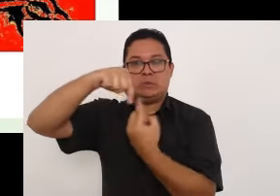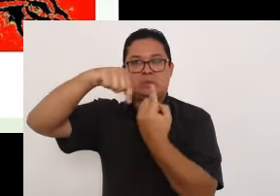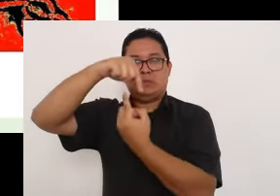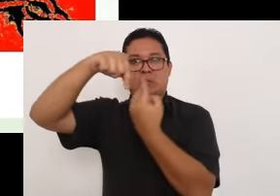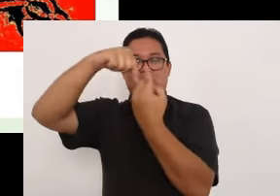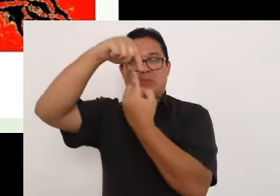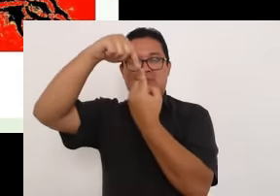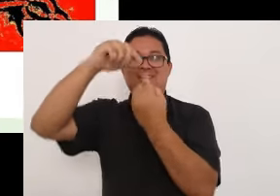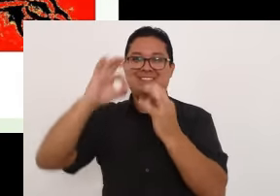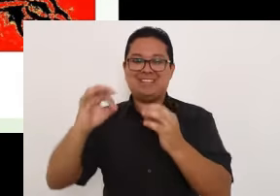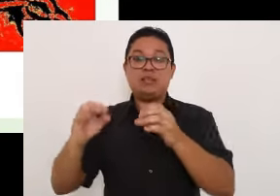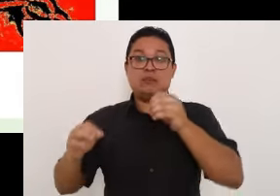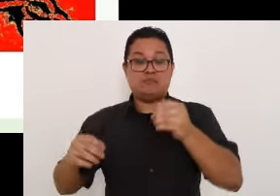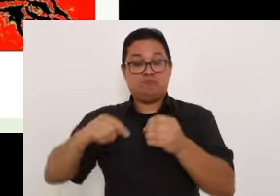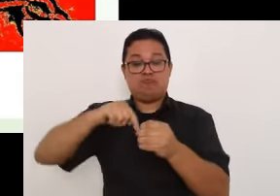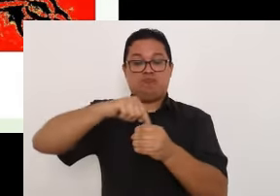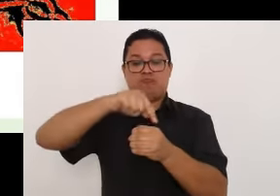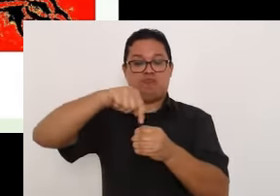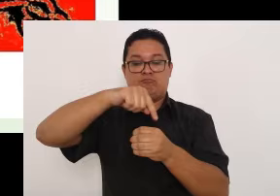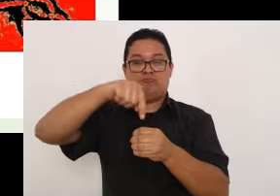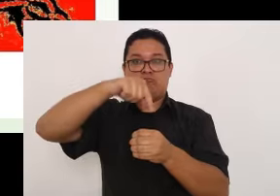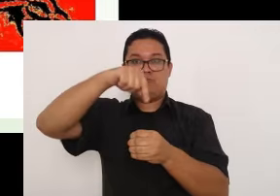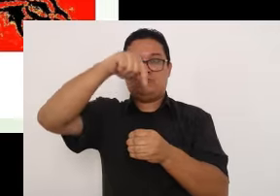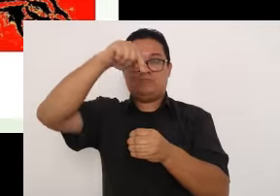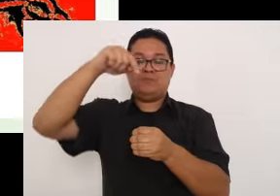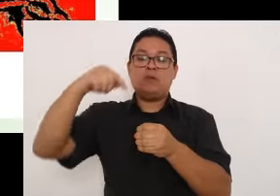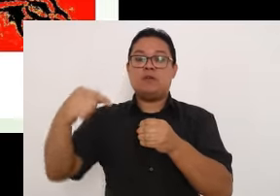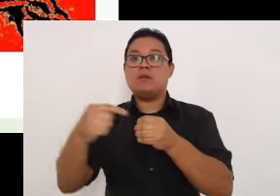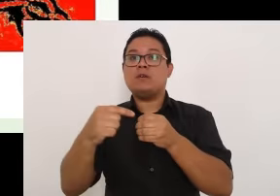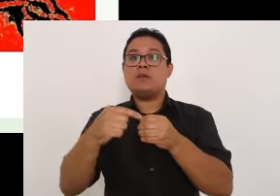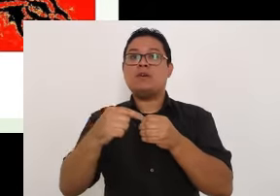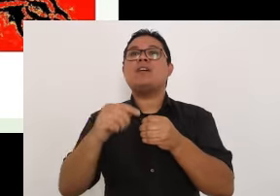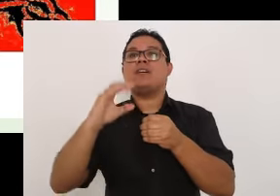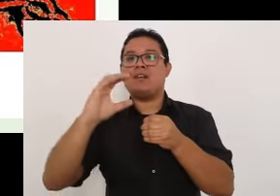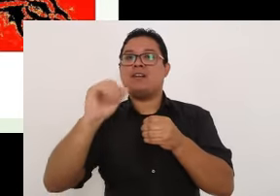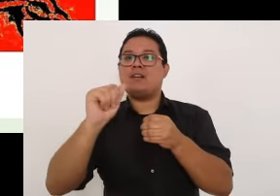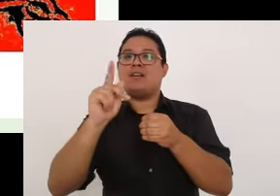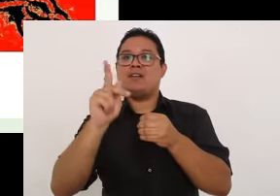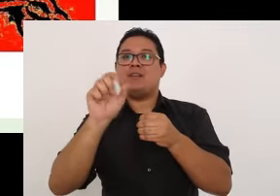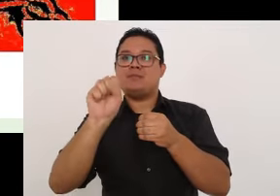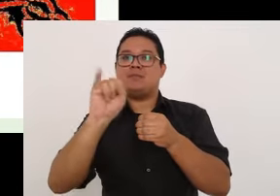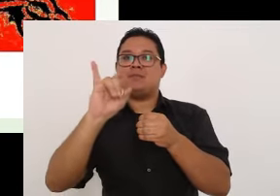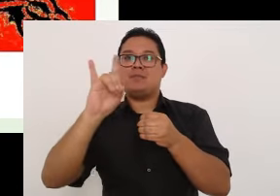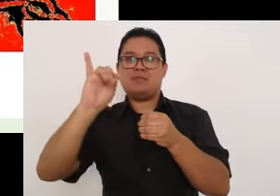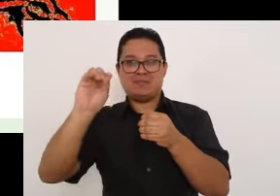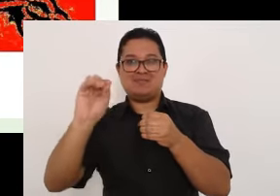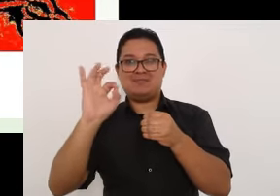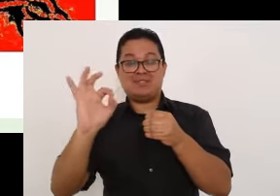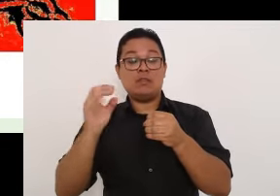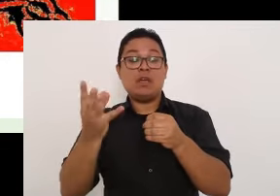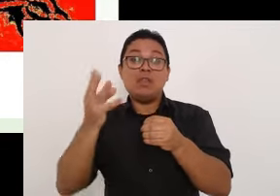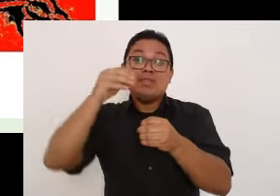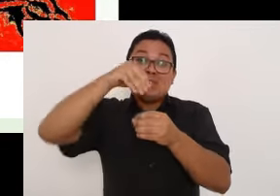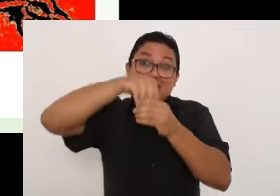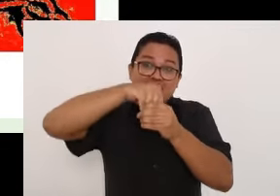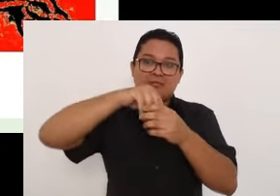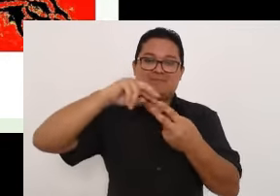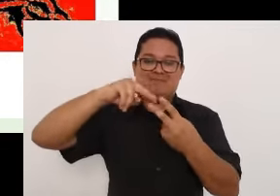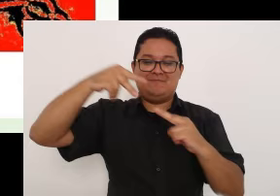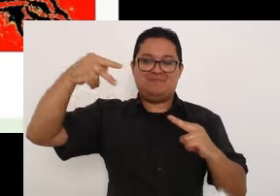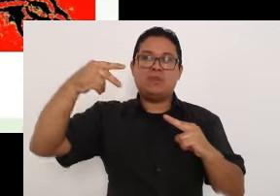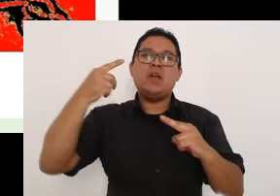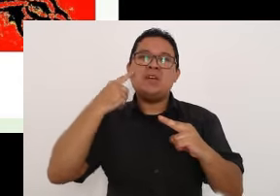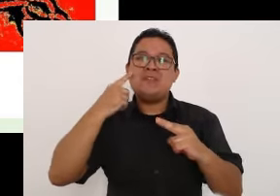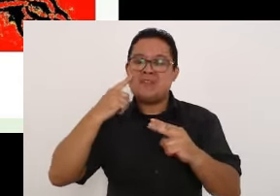assim, ó, um tubinho, tá? Capsídeo e o material genético lá dentro. Olha como é